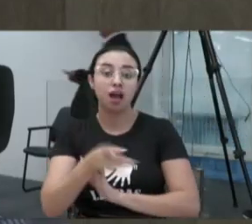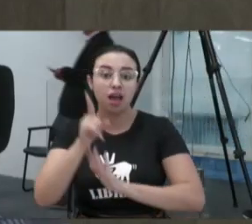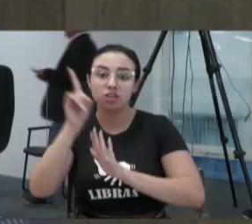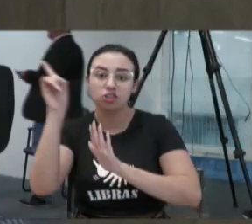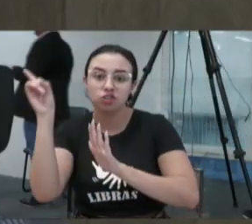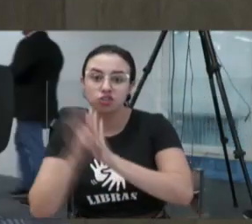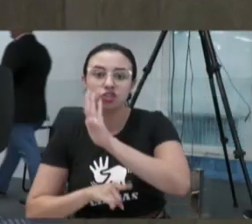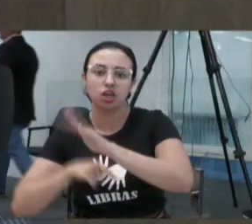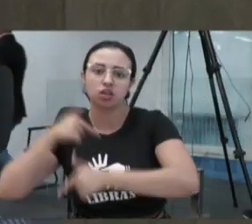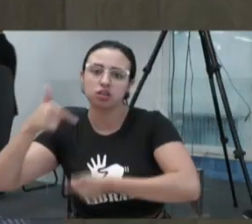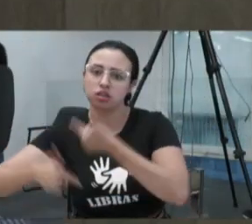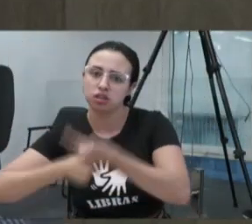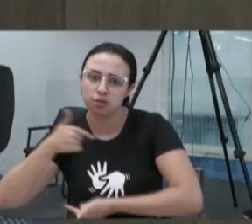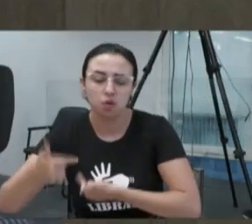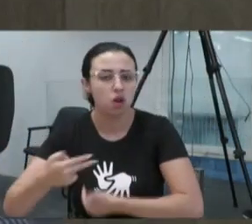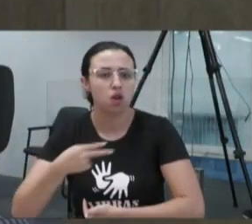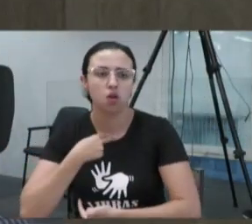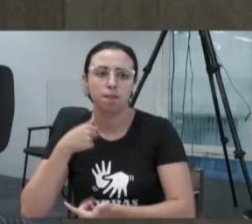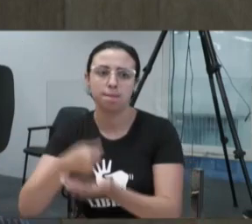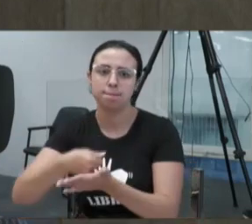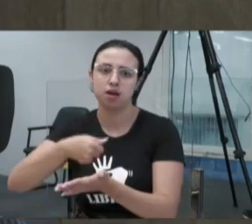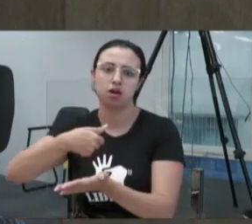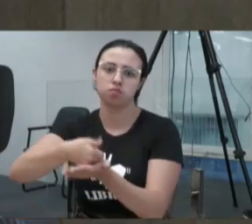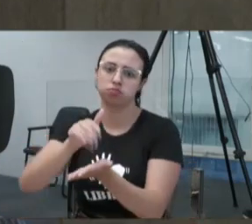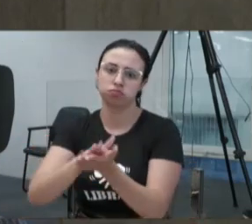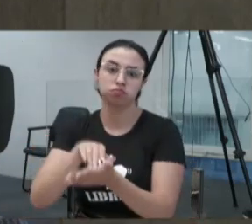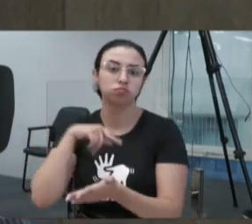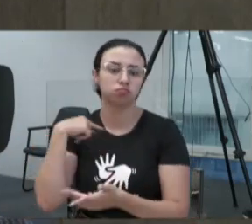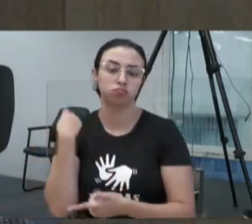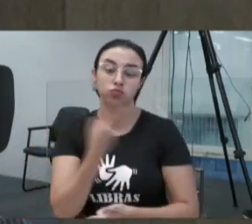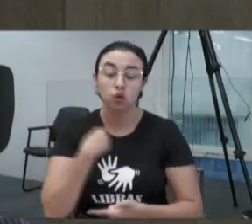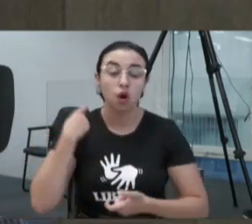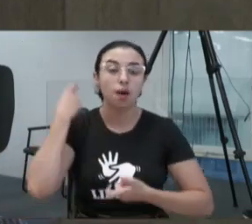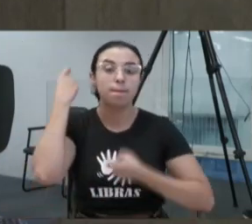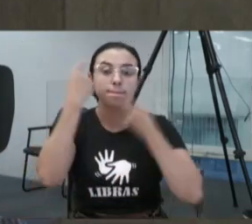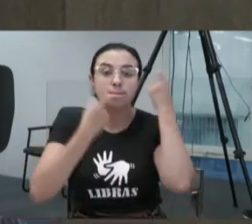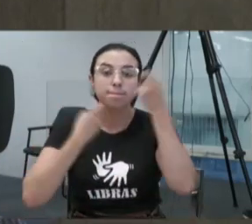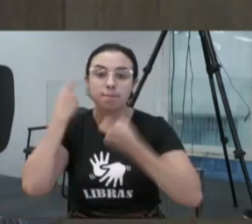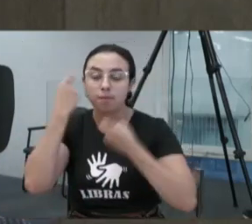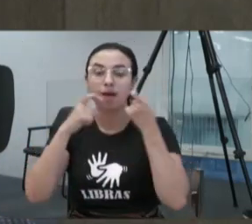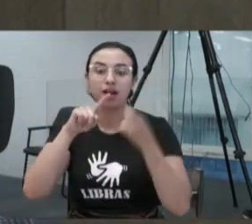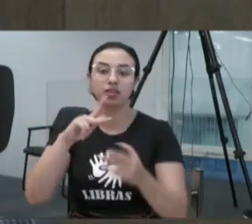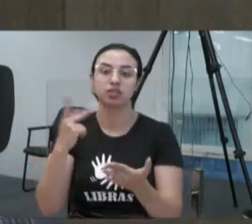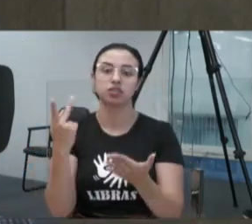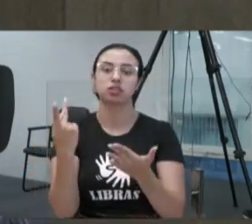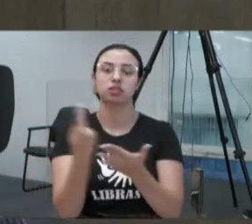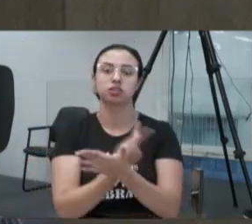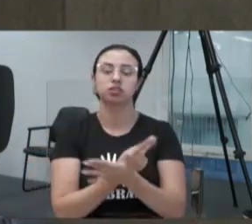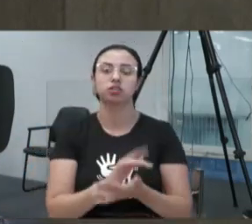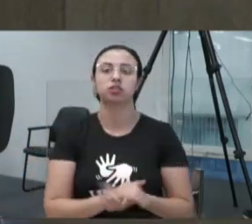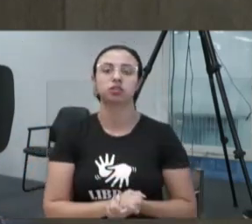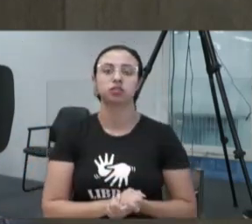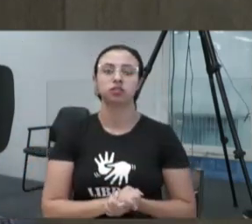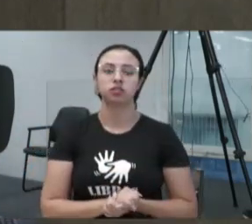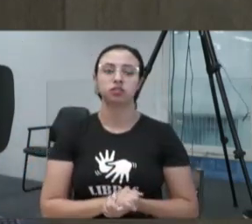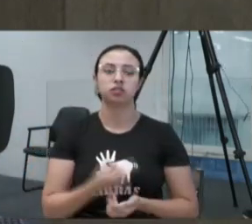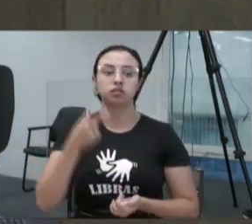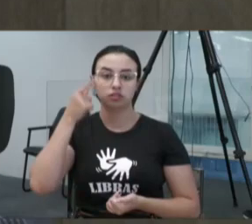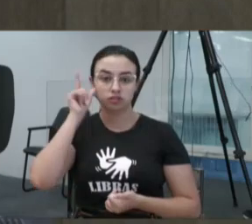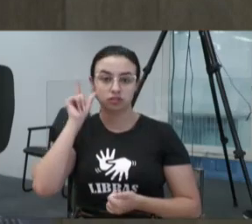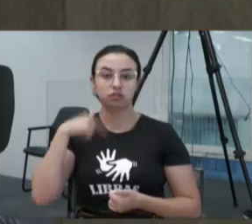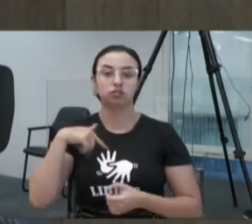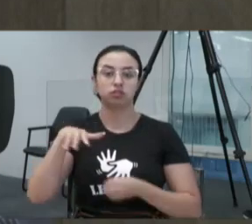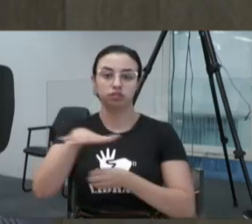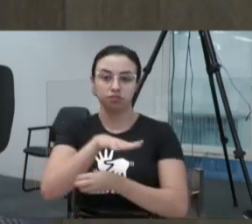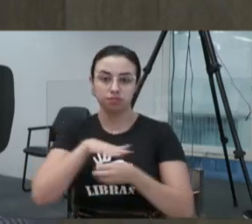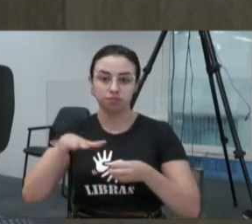lei trabalhista, né? Então, a gente fica preocupado com essas distorções que acontecem. Ontem eu até estive lá no bairro